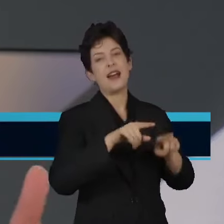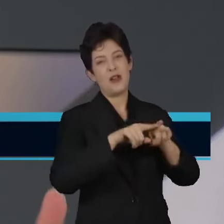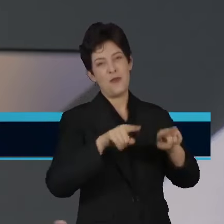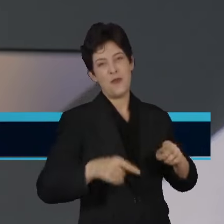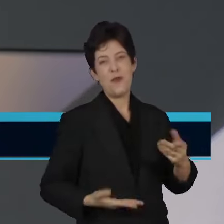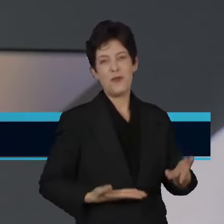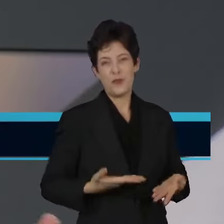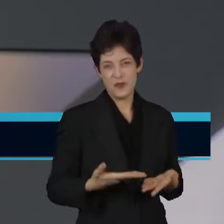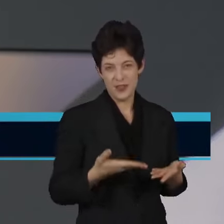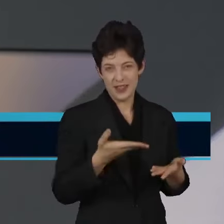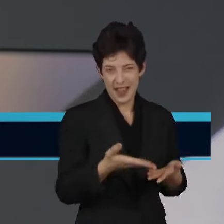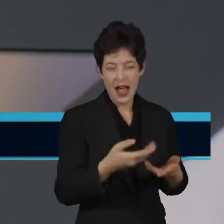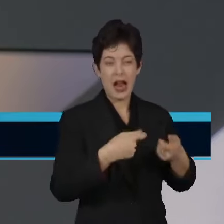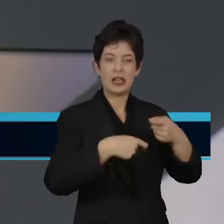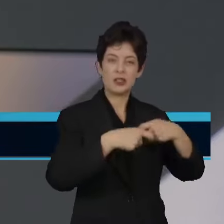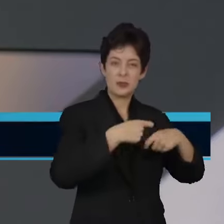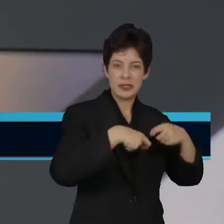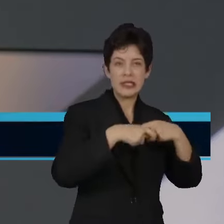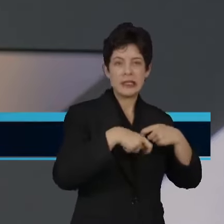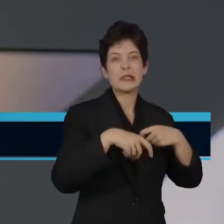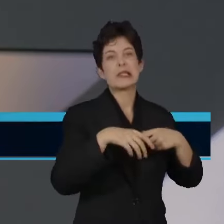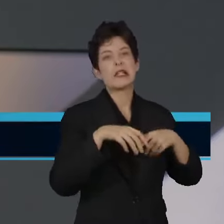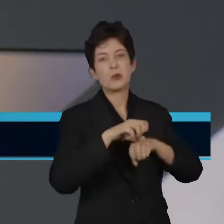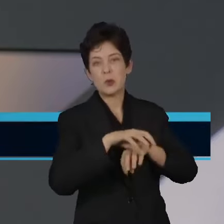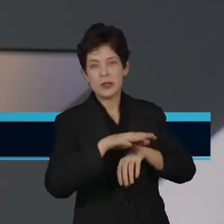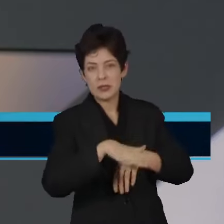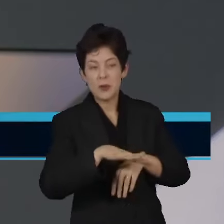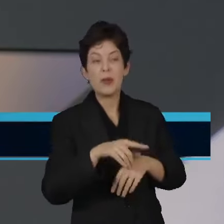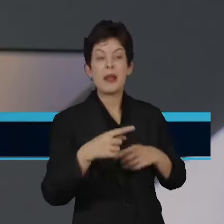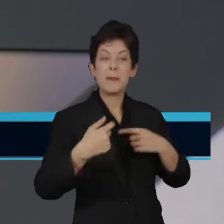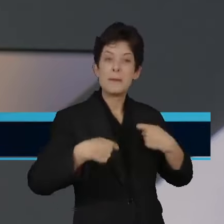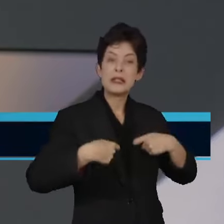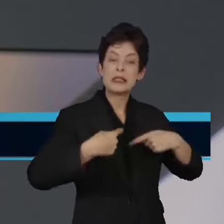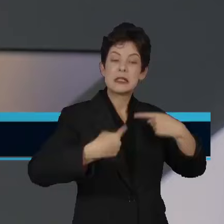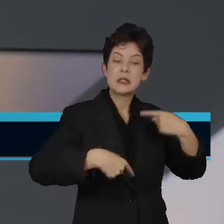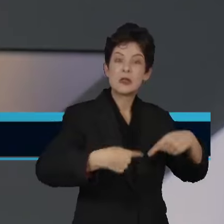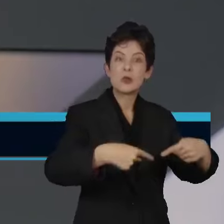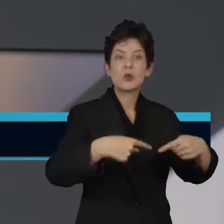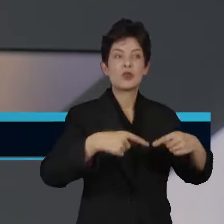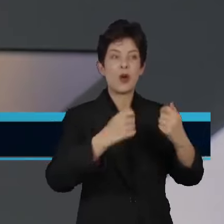público, seja da administração direta e indireta. Então, ele tem que discutir